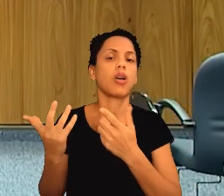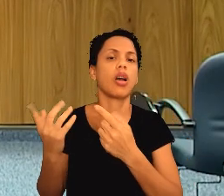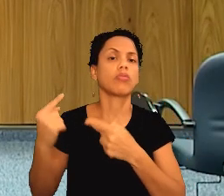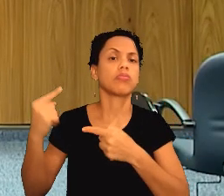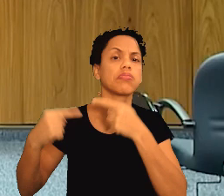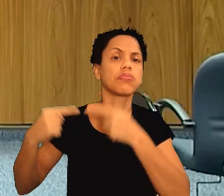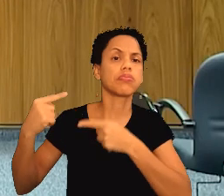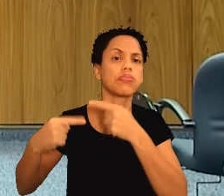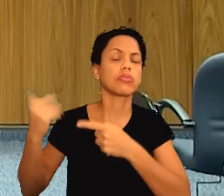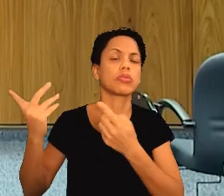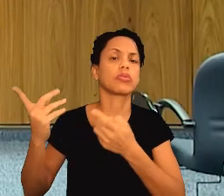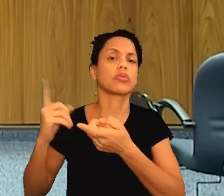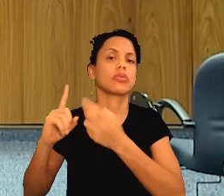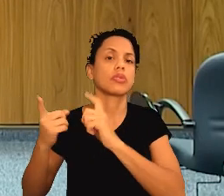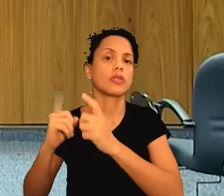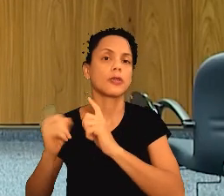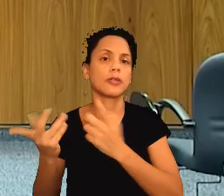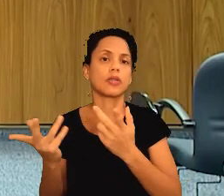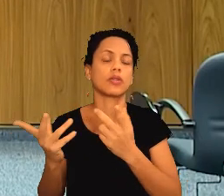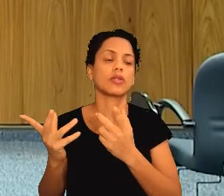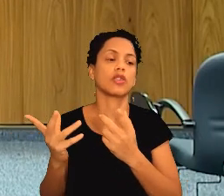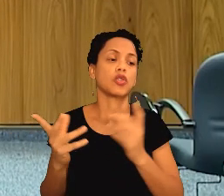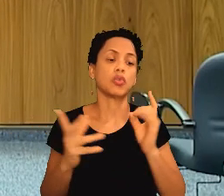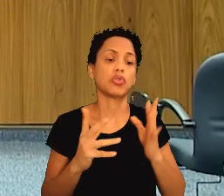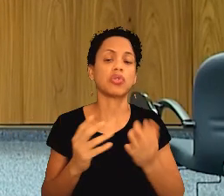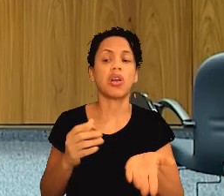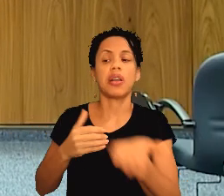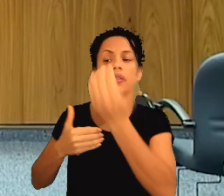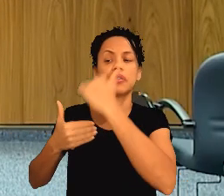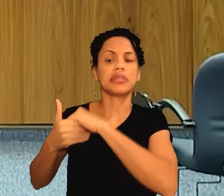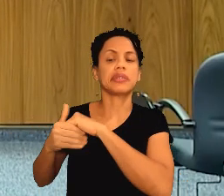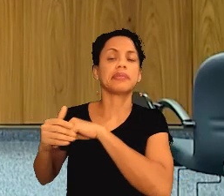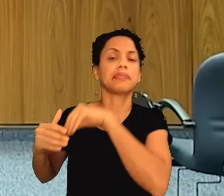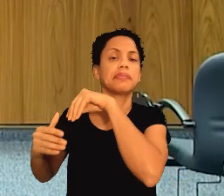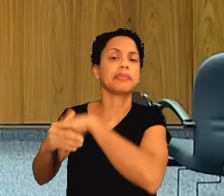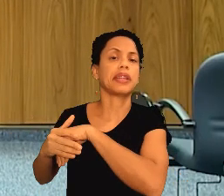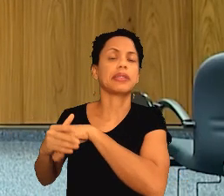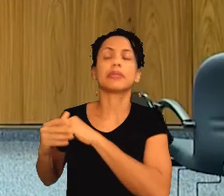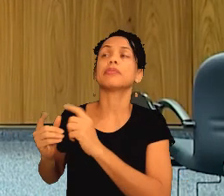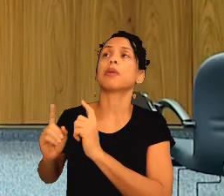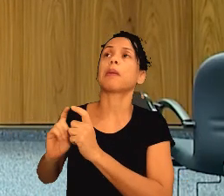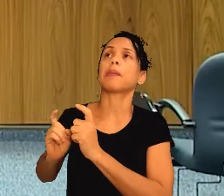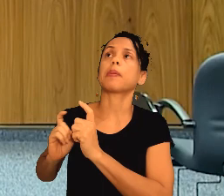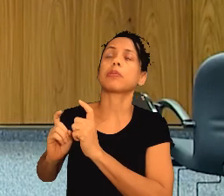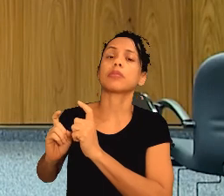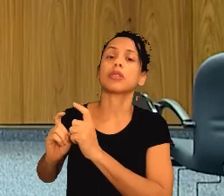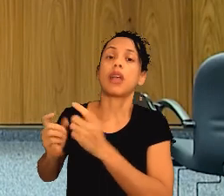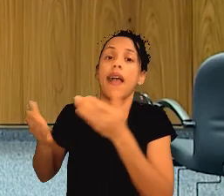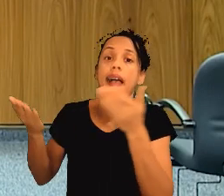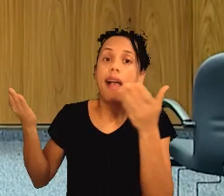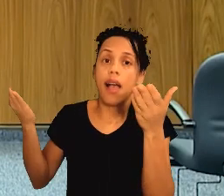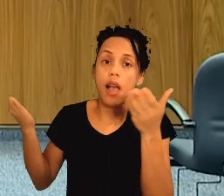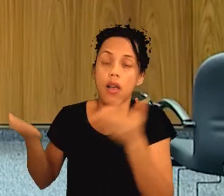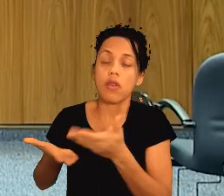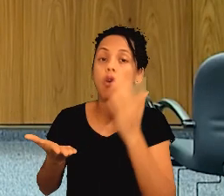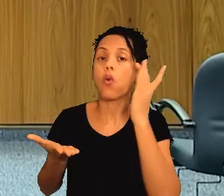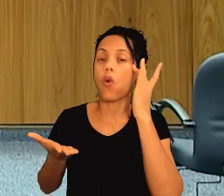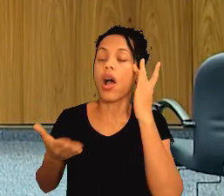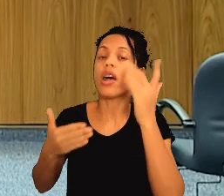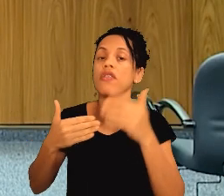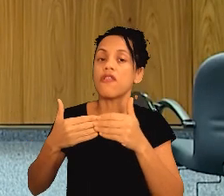uma discussão que ficava muito interna a alguns círculos, agora eu acho que chega,